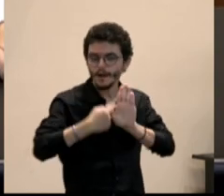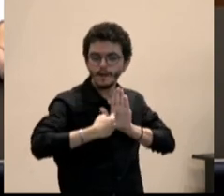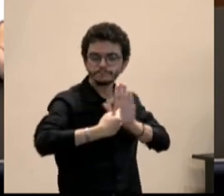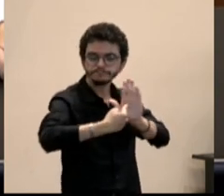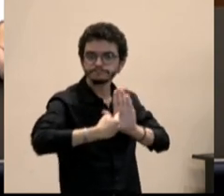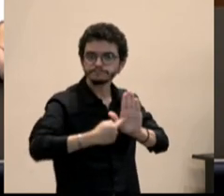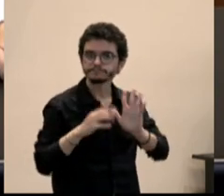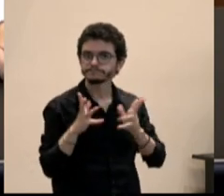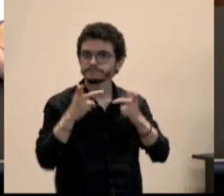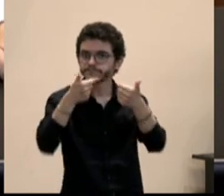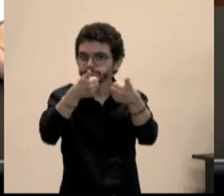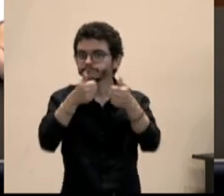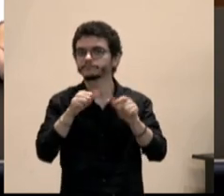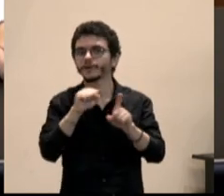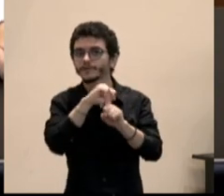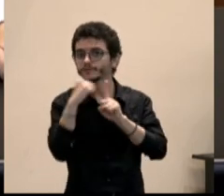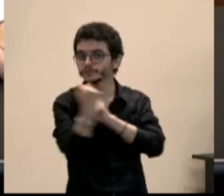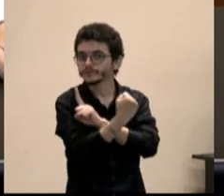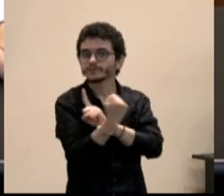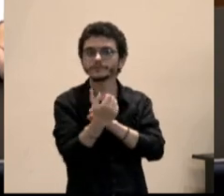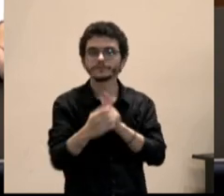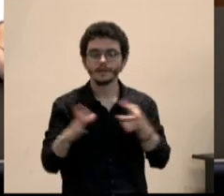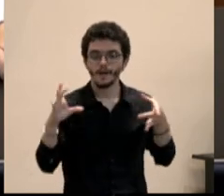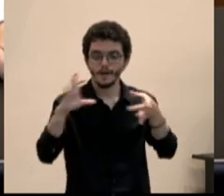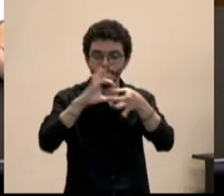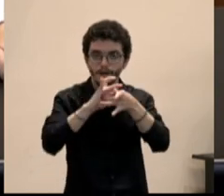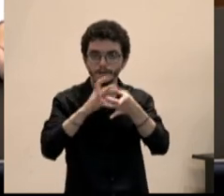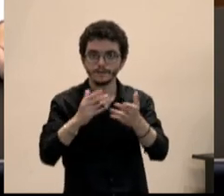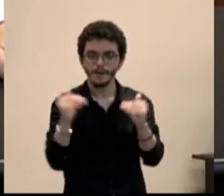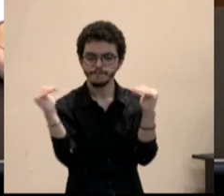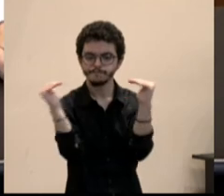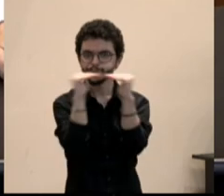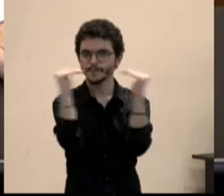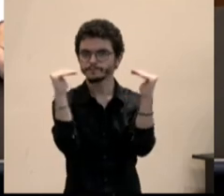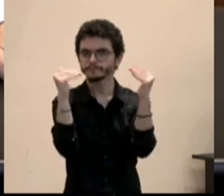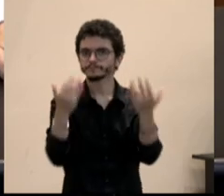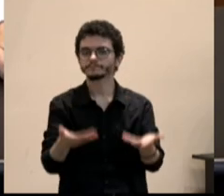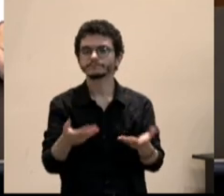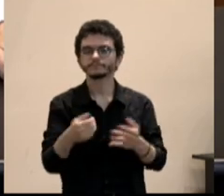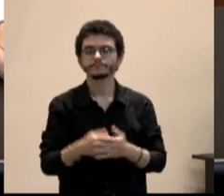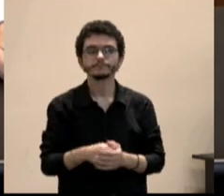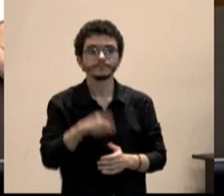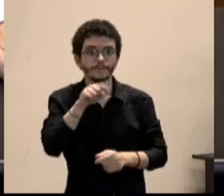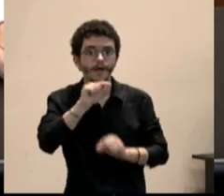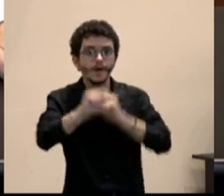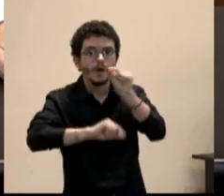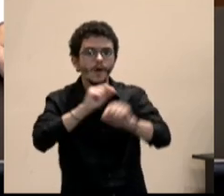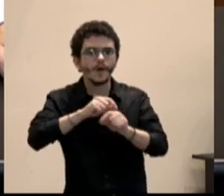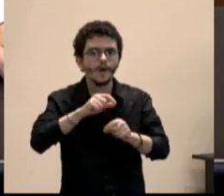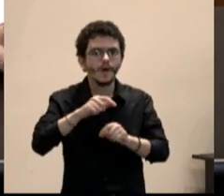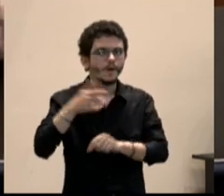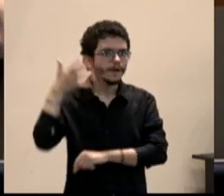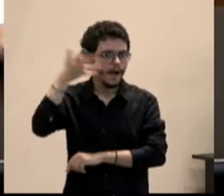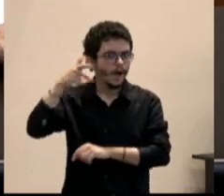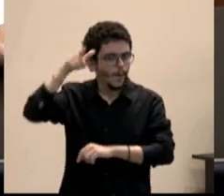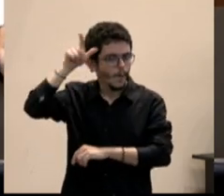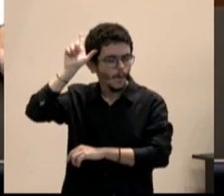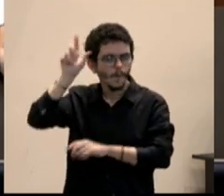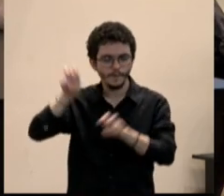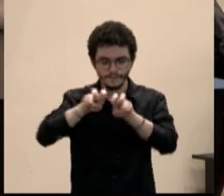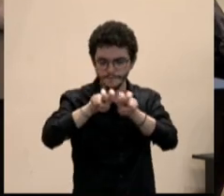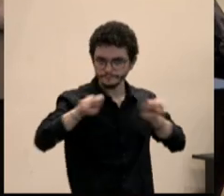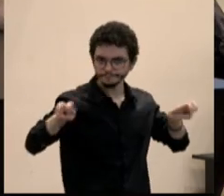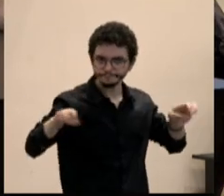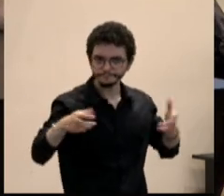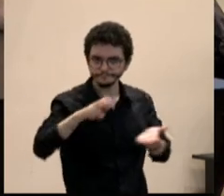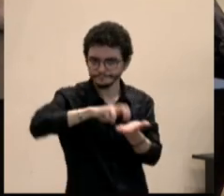de qualidade social associada à equidade. E ao que o Luiz colocou ontem na sua fala, aliás, a mesa